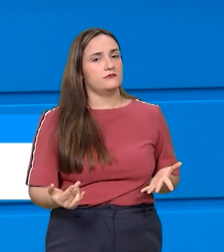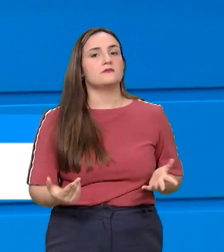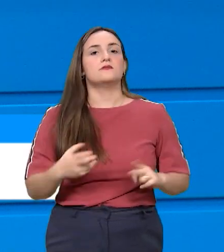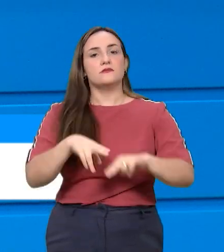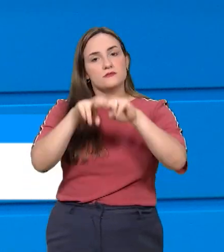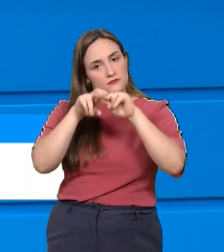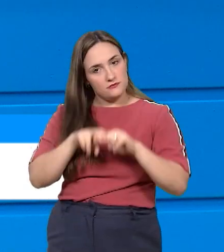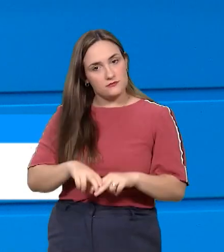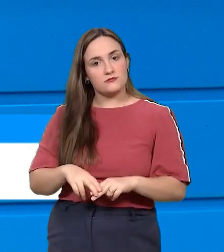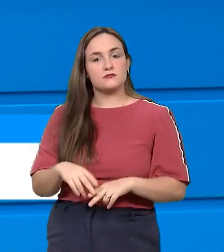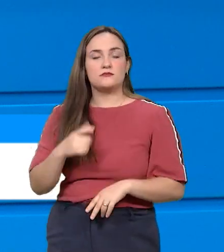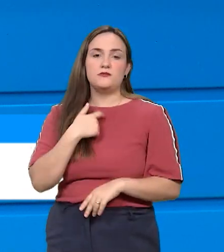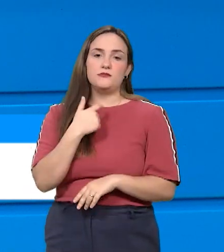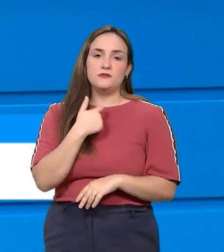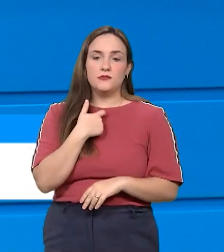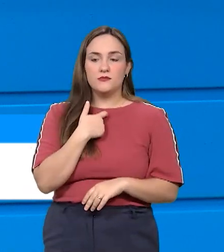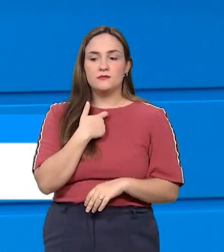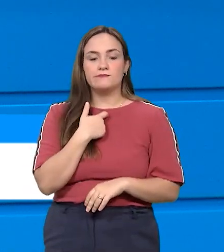buscamos,